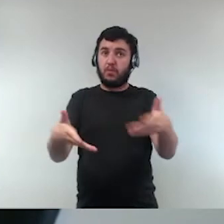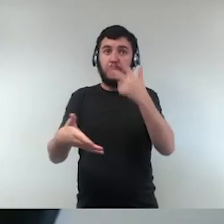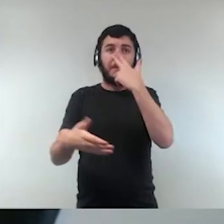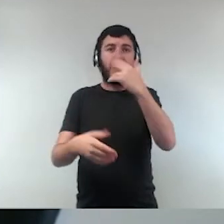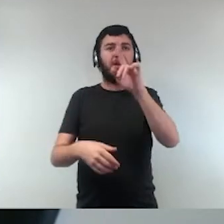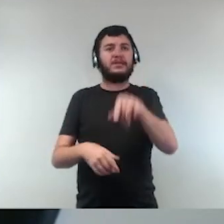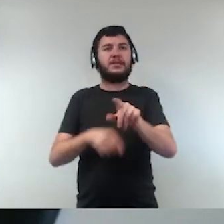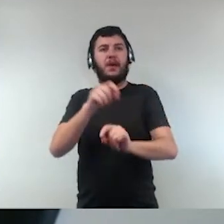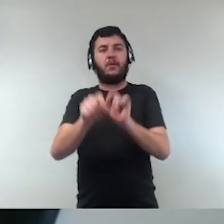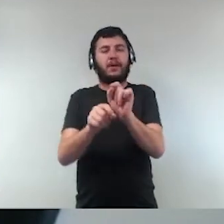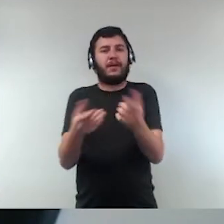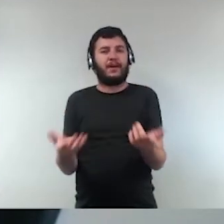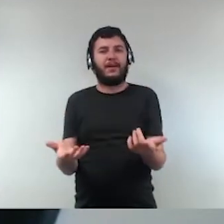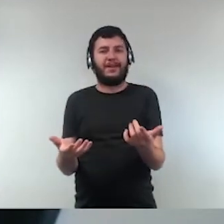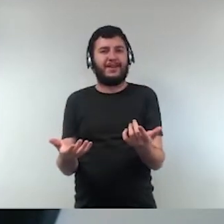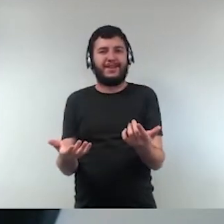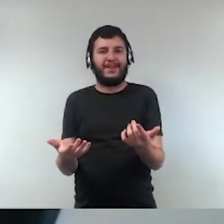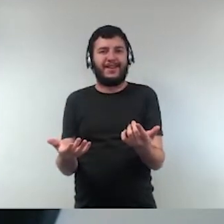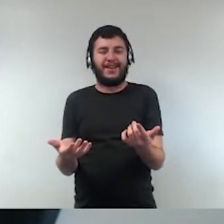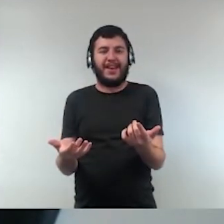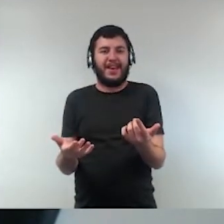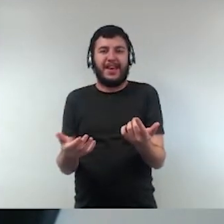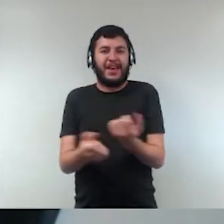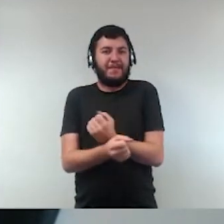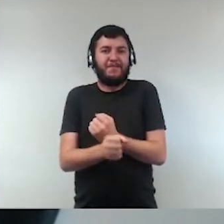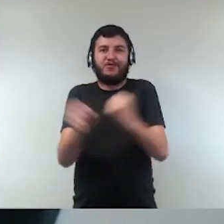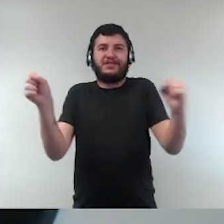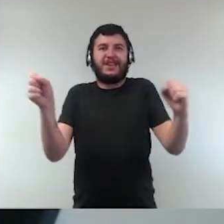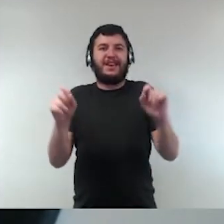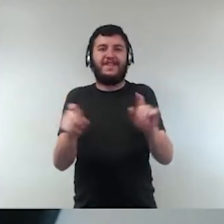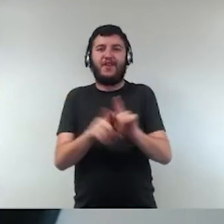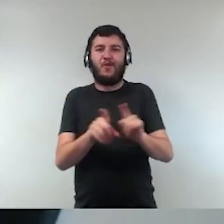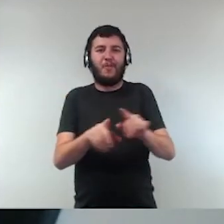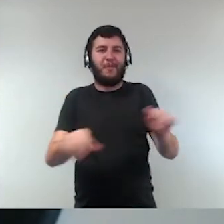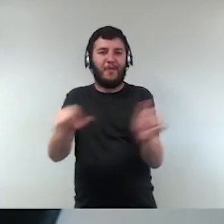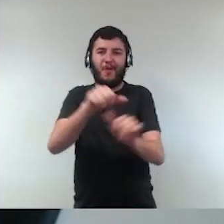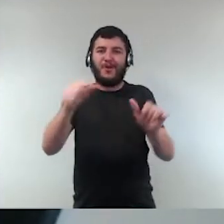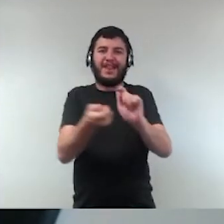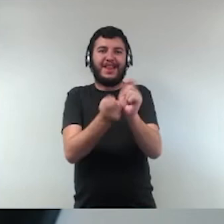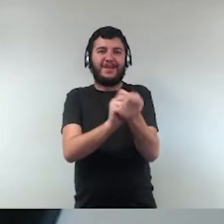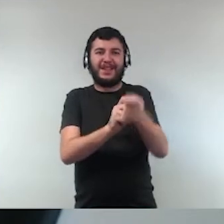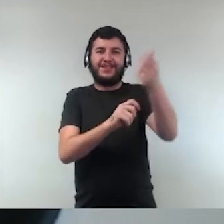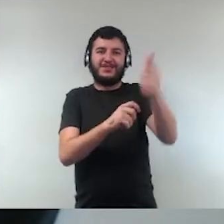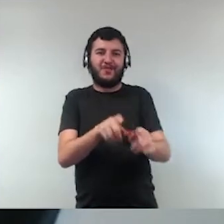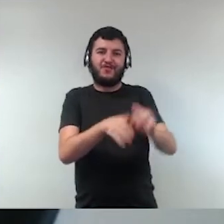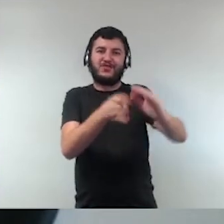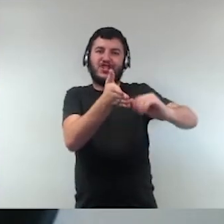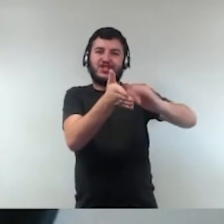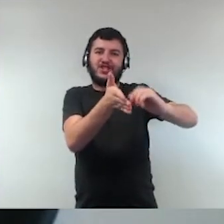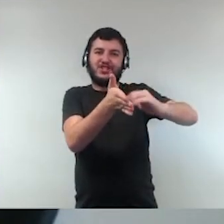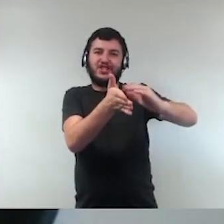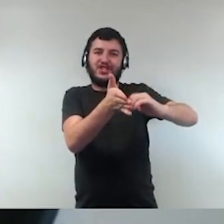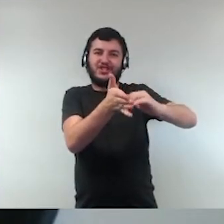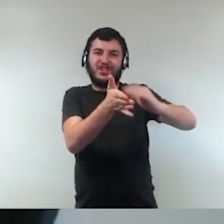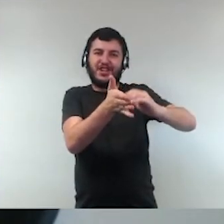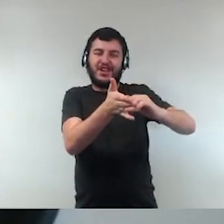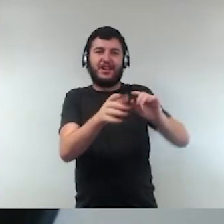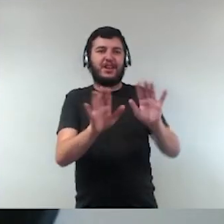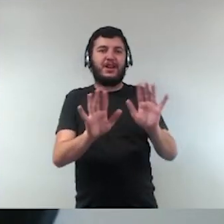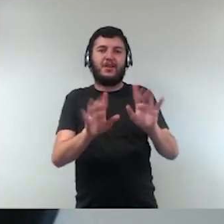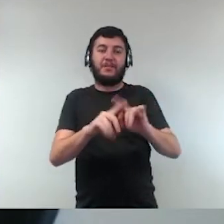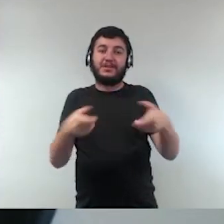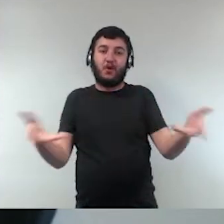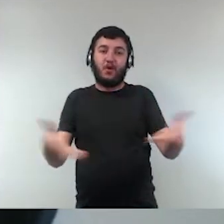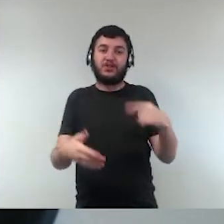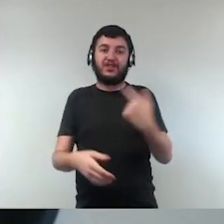inexorável. E hoje nós não temos opção. Hoje, enquanto nós estivermos vivendo essa situação pandêmica, nós não temos